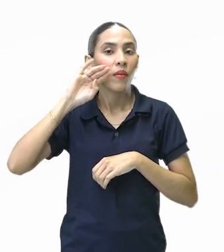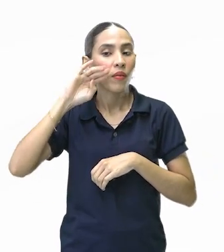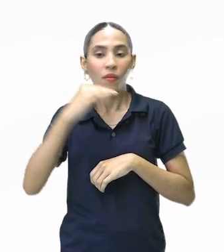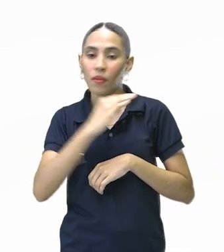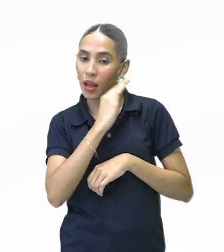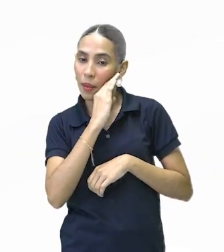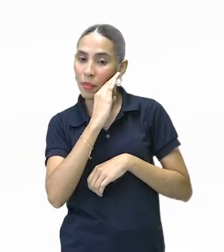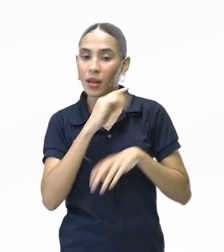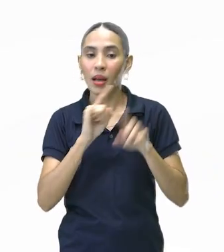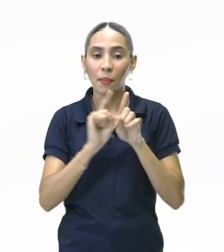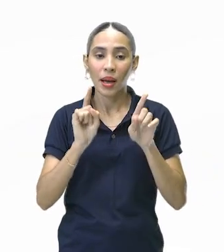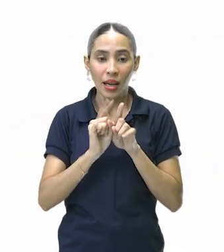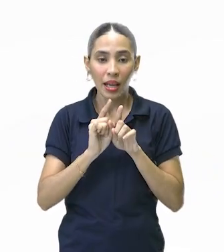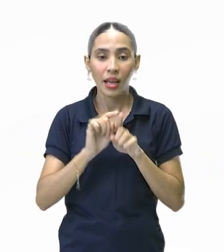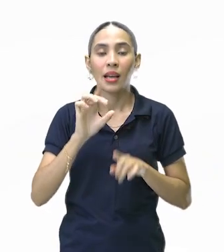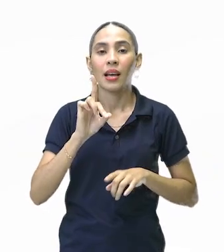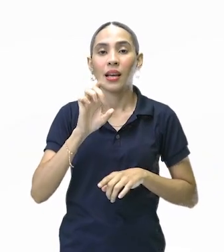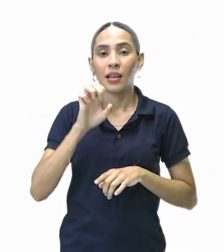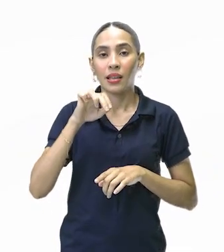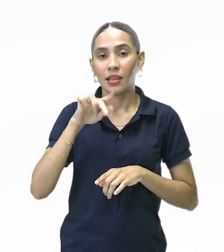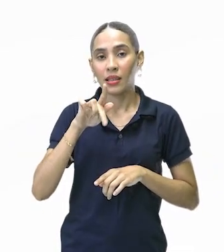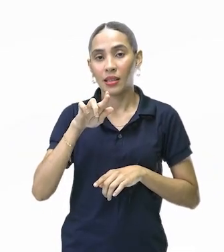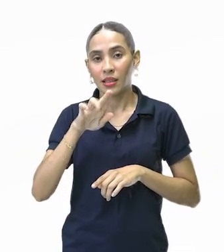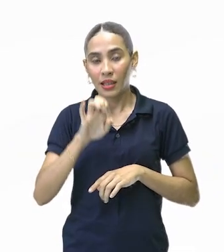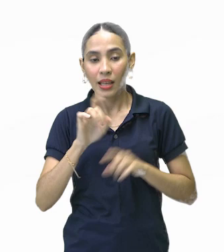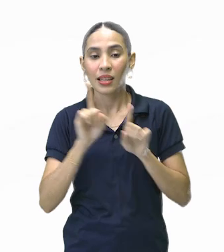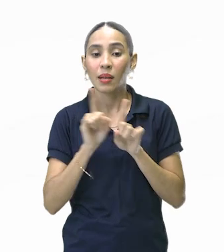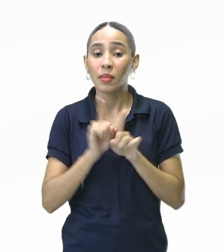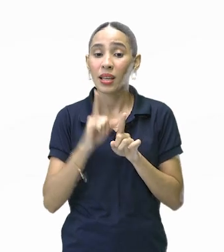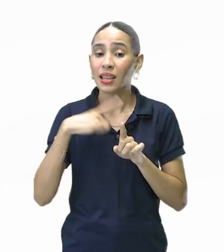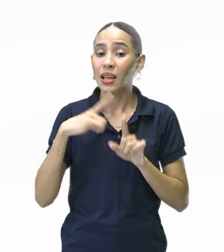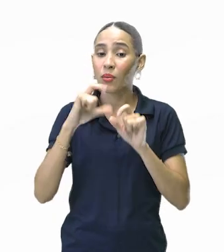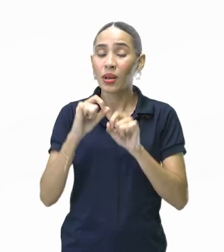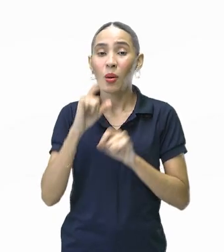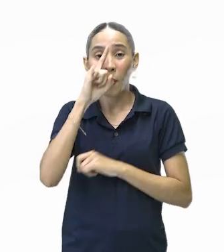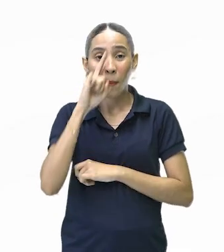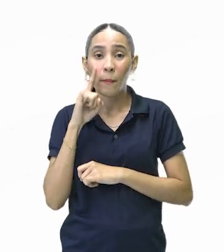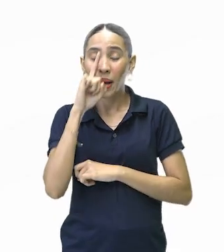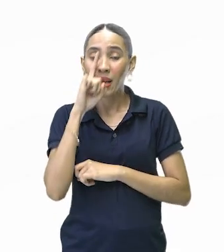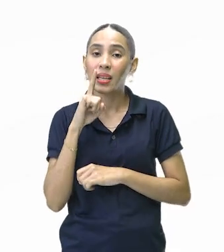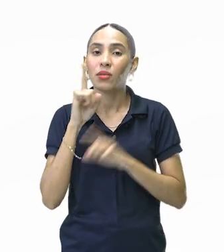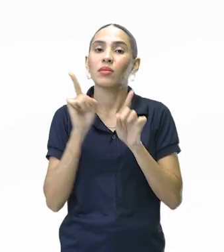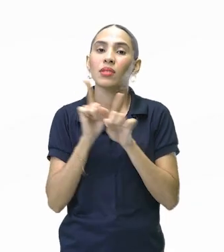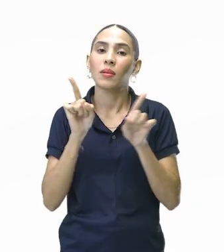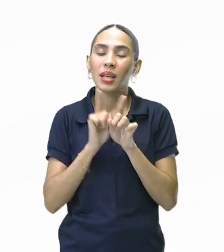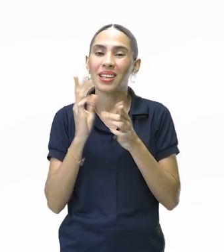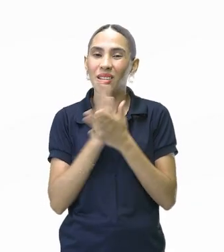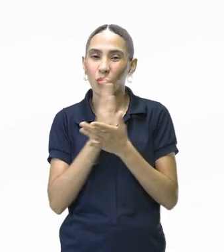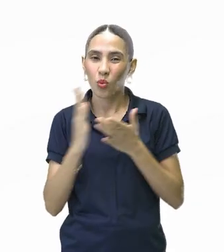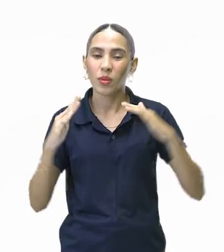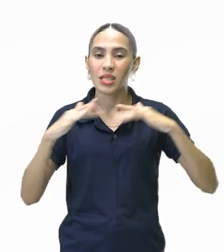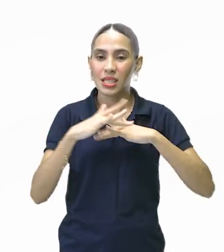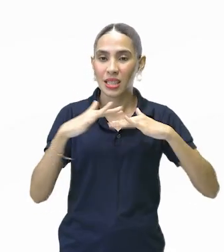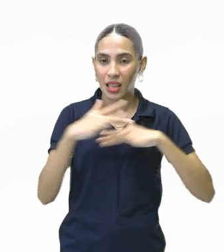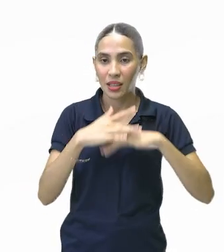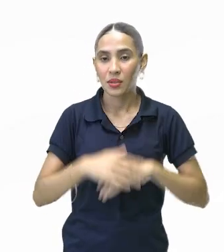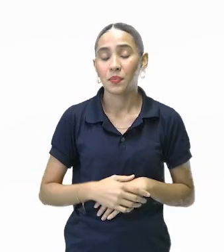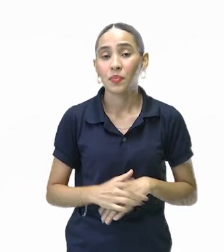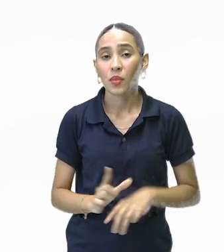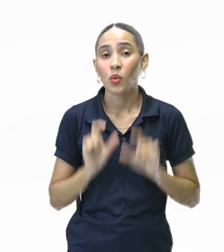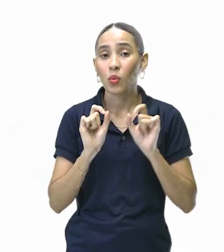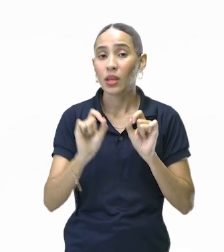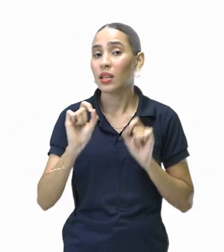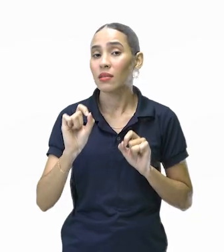dengue, chikungunya, entre outros, e ele tem se tornado uma ameaça, né, muitas vezes em algumas cidades. E o